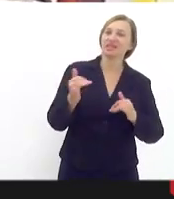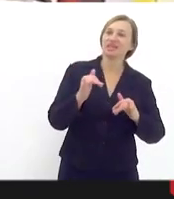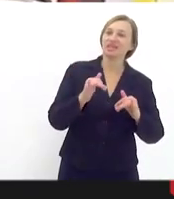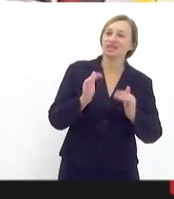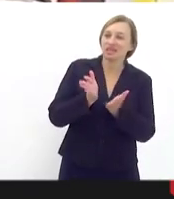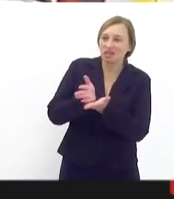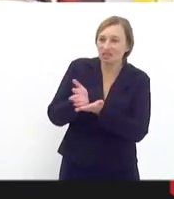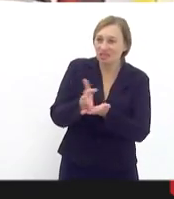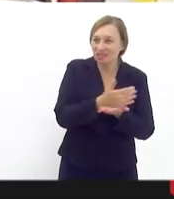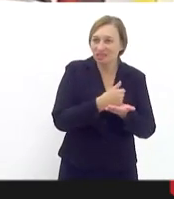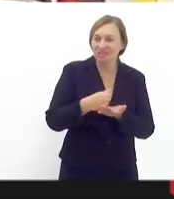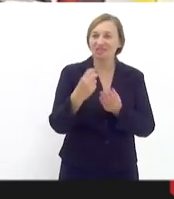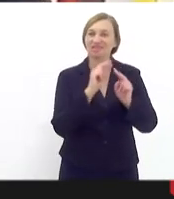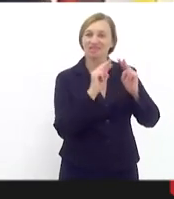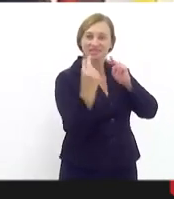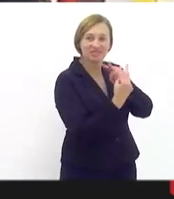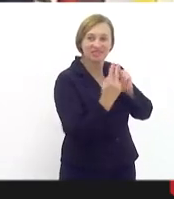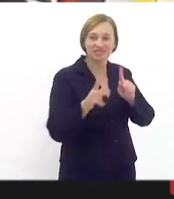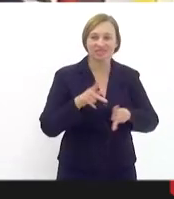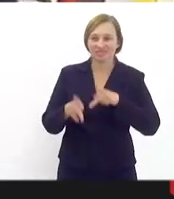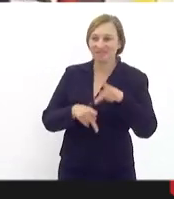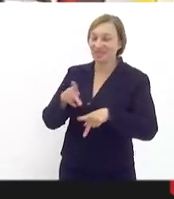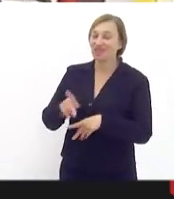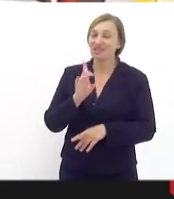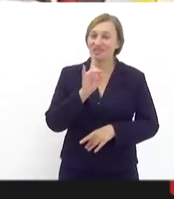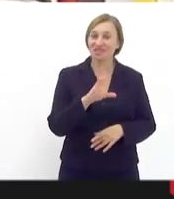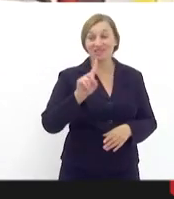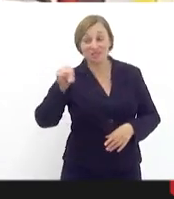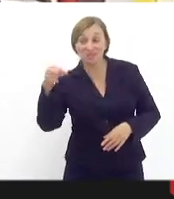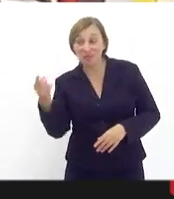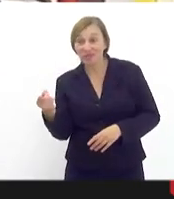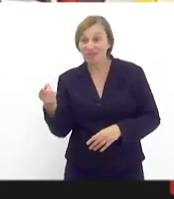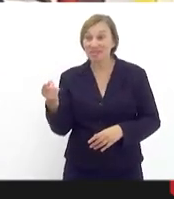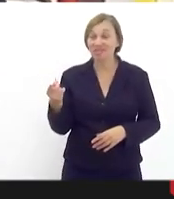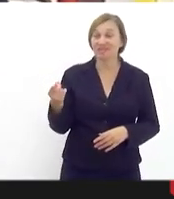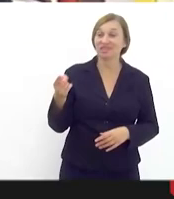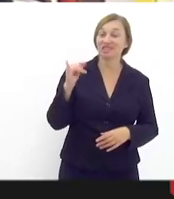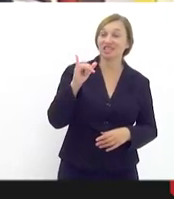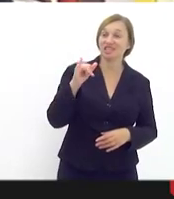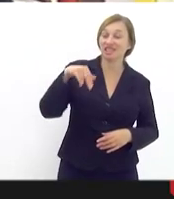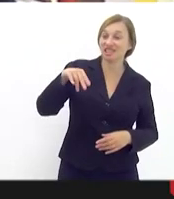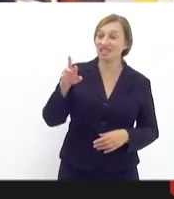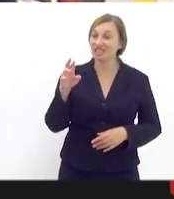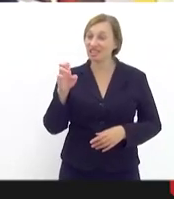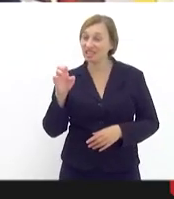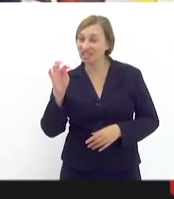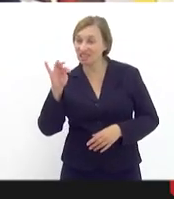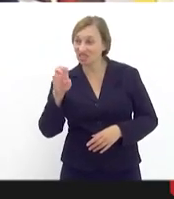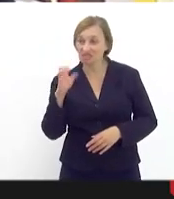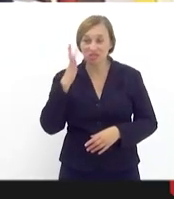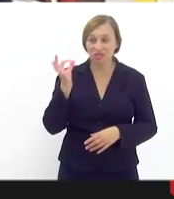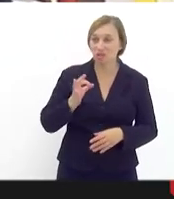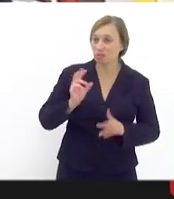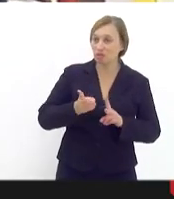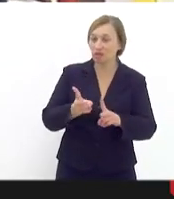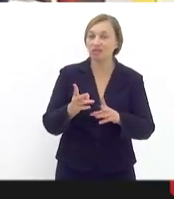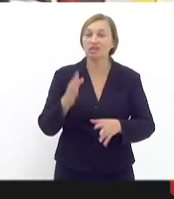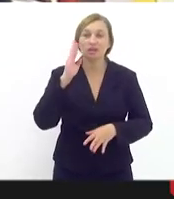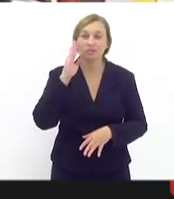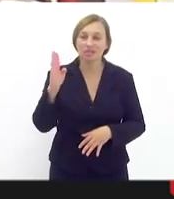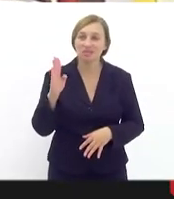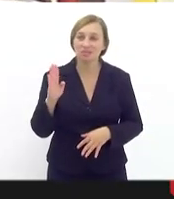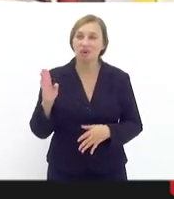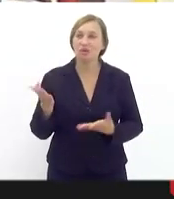cultura popular digital. Só isso mesmo, acho que depois a gente pode, né, Ingrid, não sei como é que vocês pretendem continuar, mas acho que seria